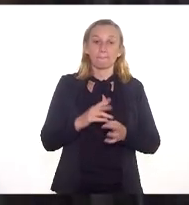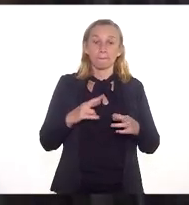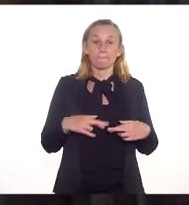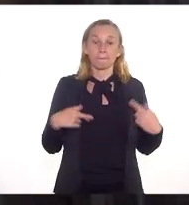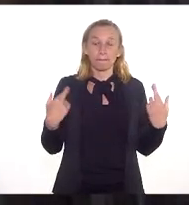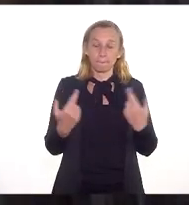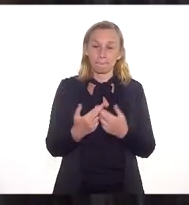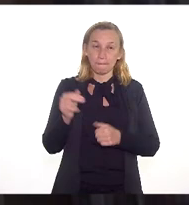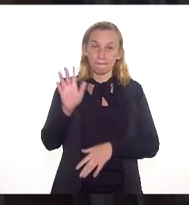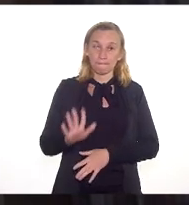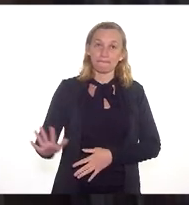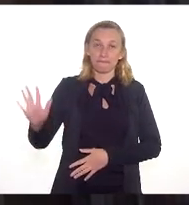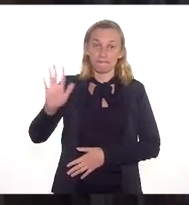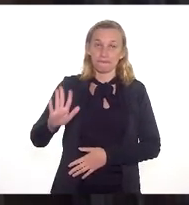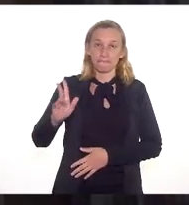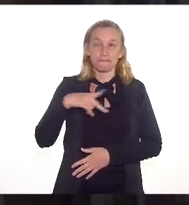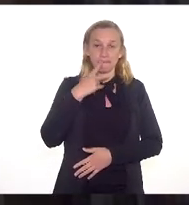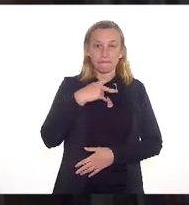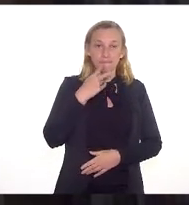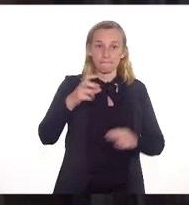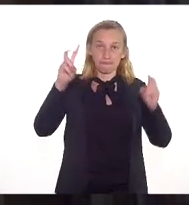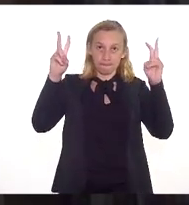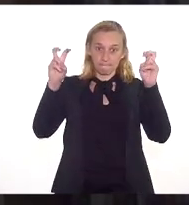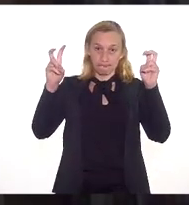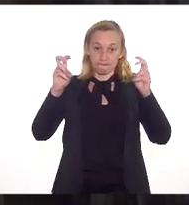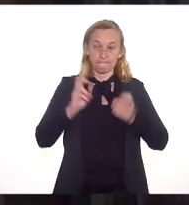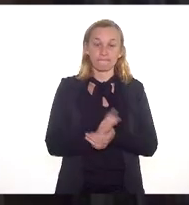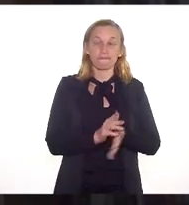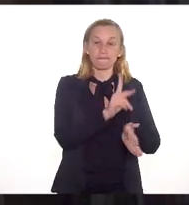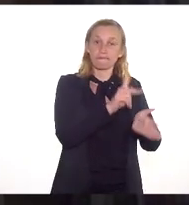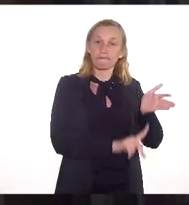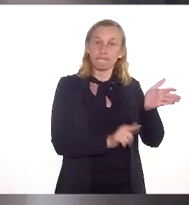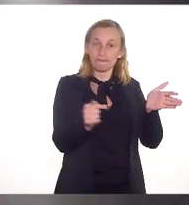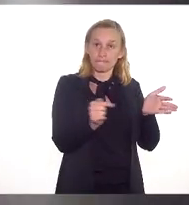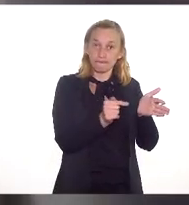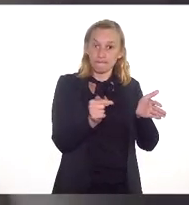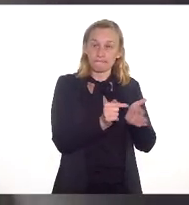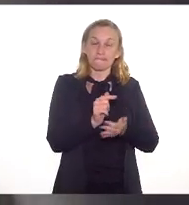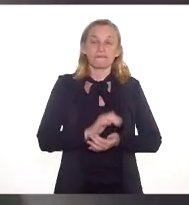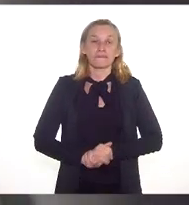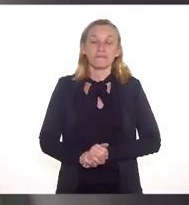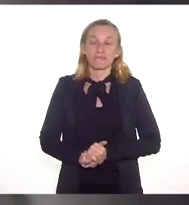nacionais têm abordado esse tema. E esse projeto ele está